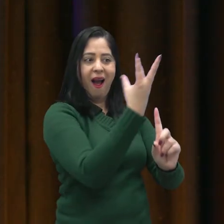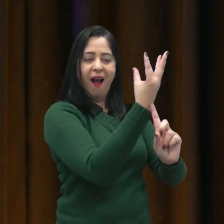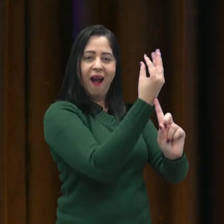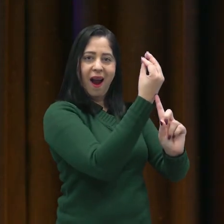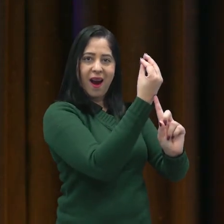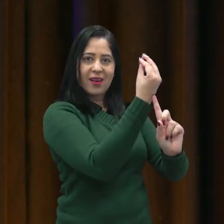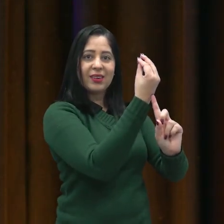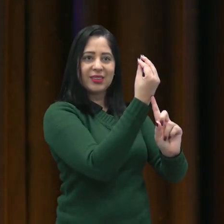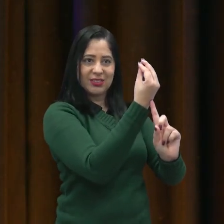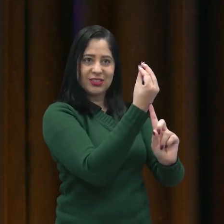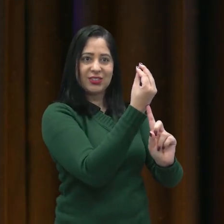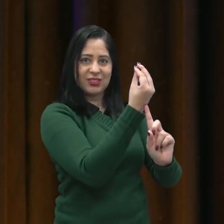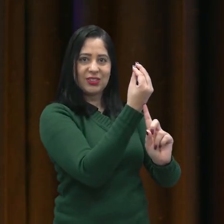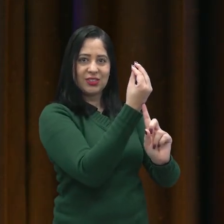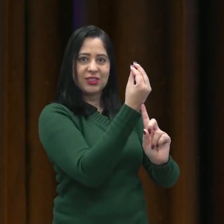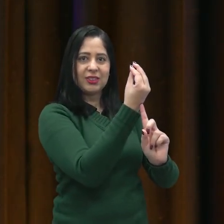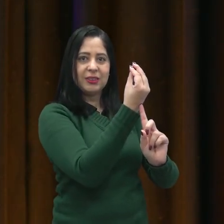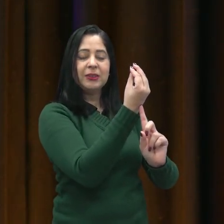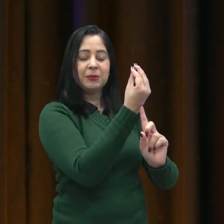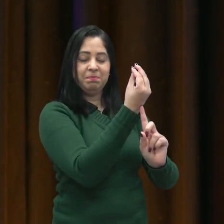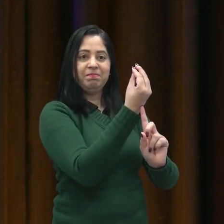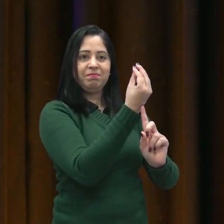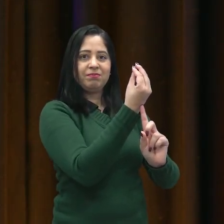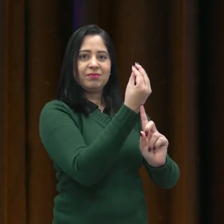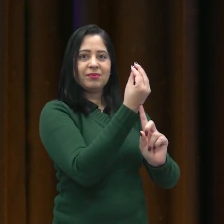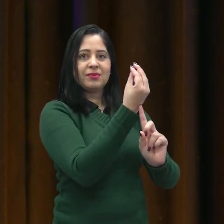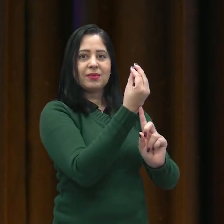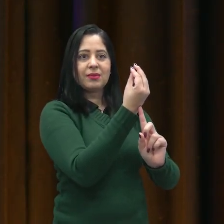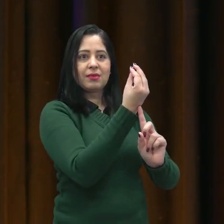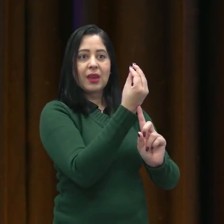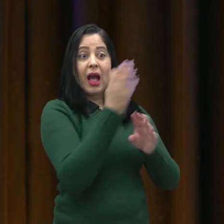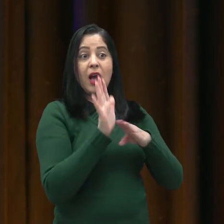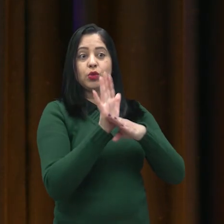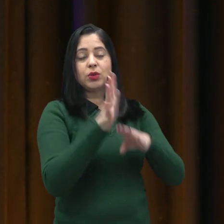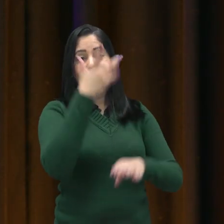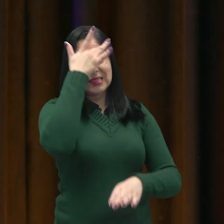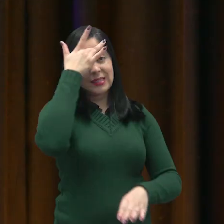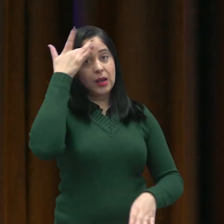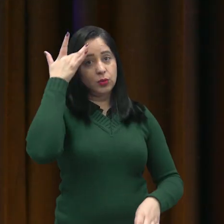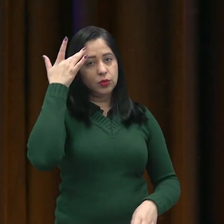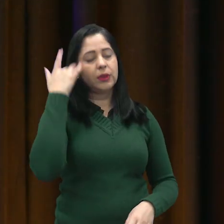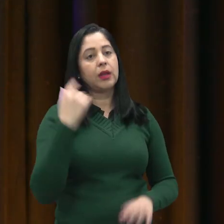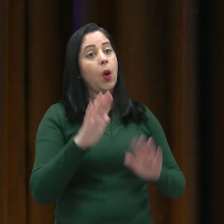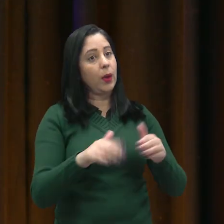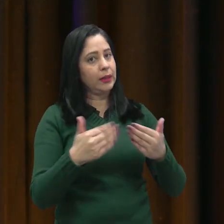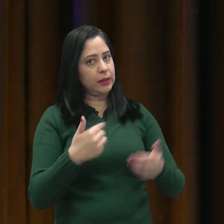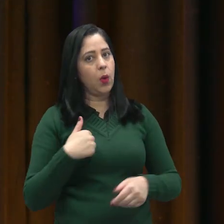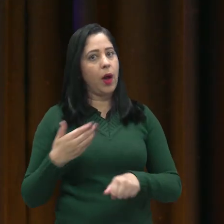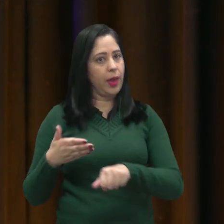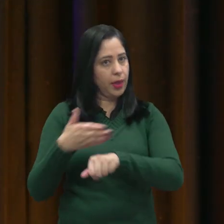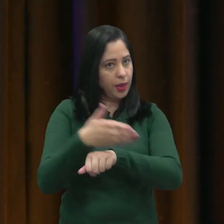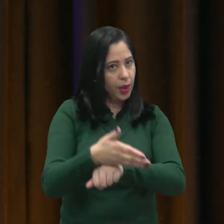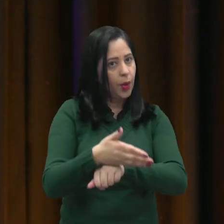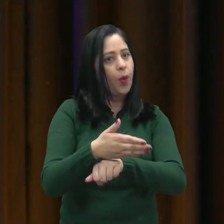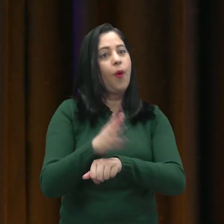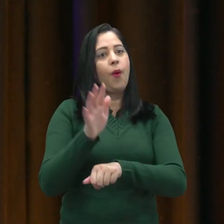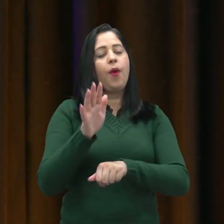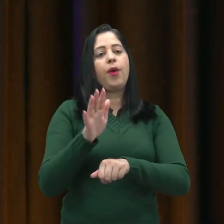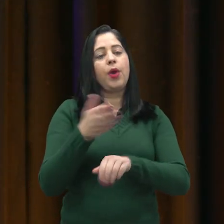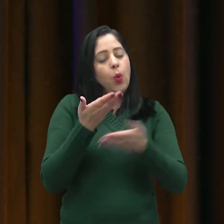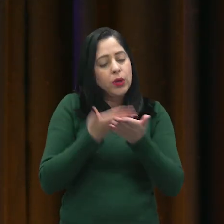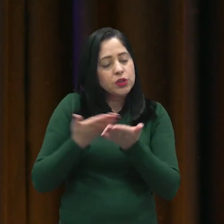pessoas enquanto saúde mental. Uhum. Então eu fui fazer arte-terapia, depois fui